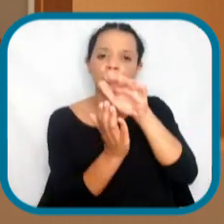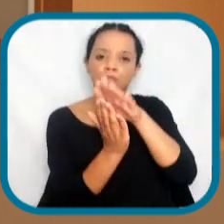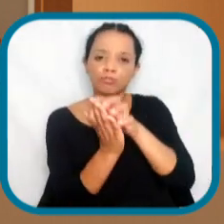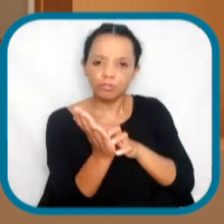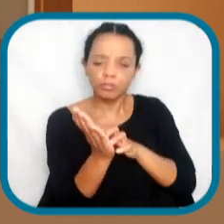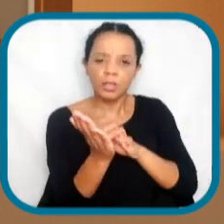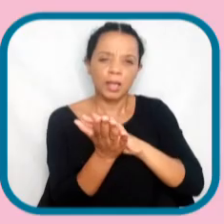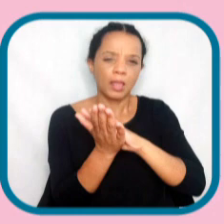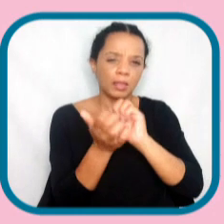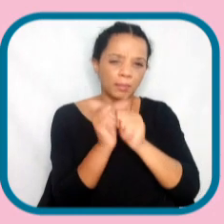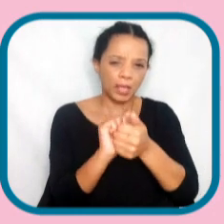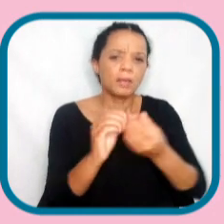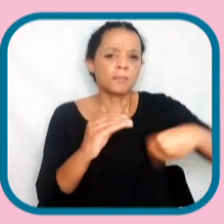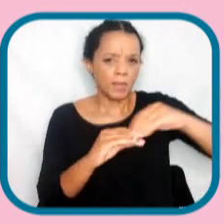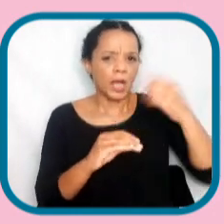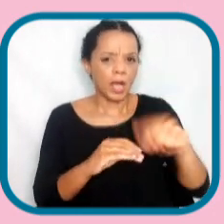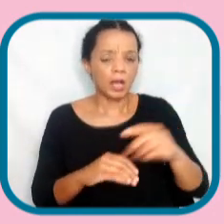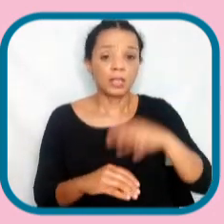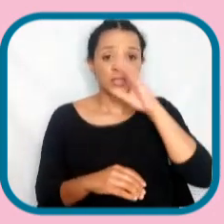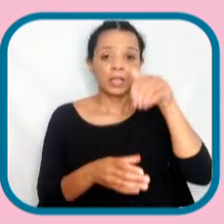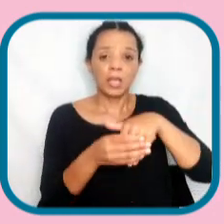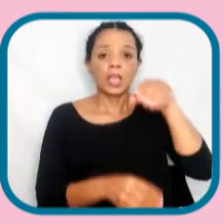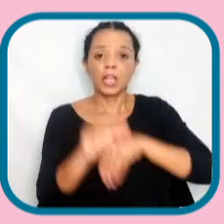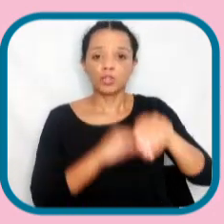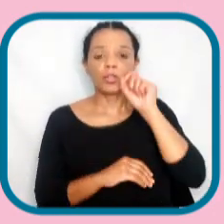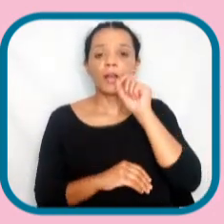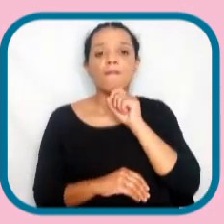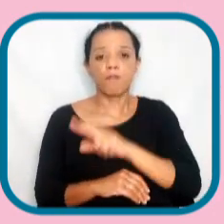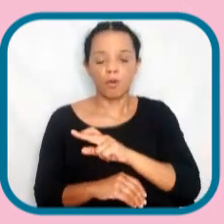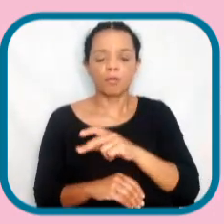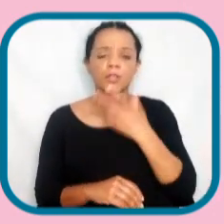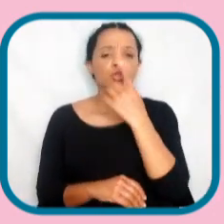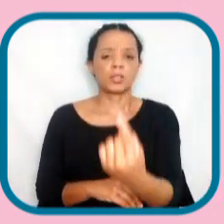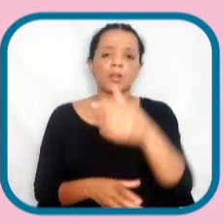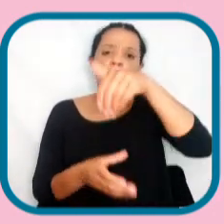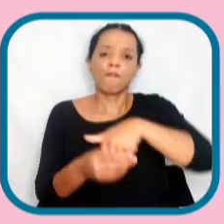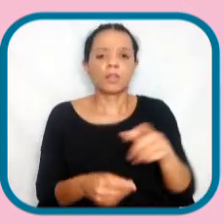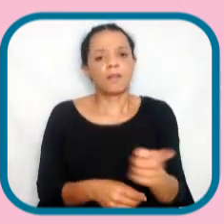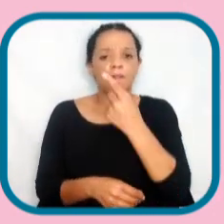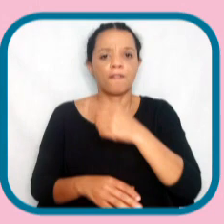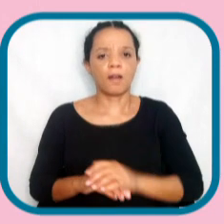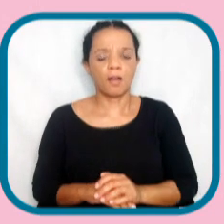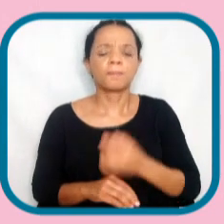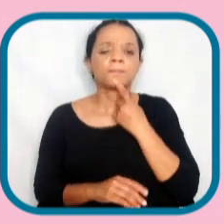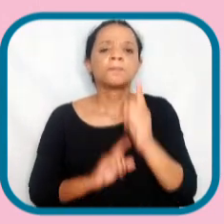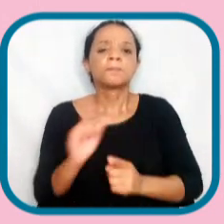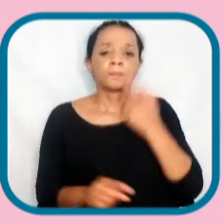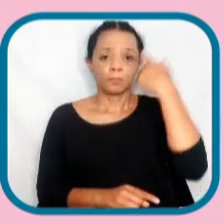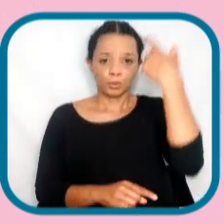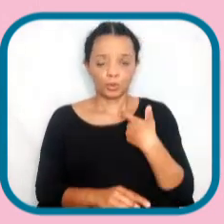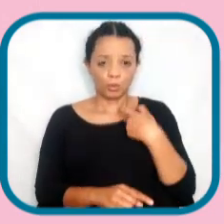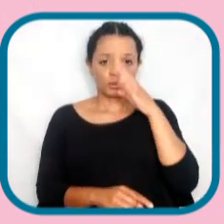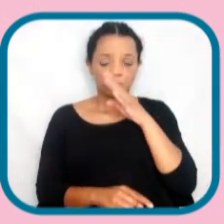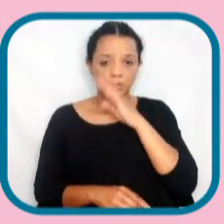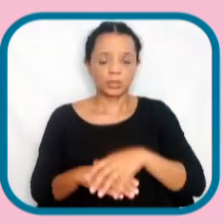adaptadas. Mas há mais. Em dias de eleições, o avô Arthur ia votar sozinho. Isto significa que